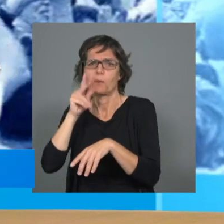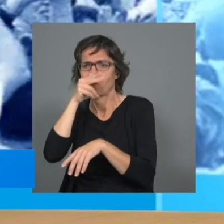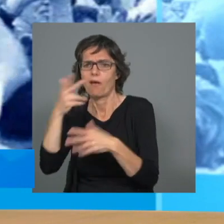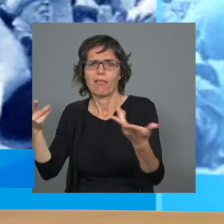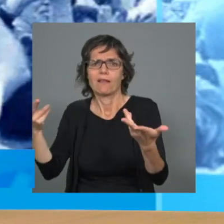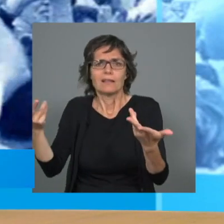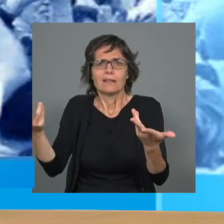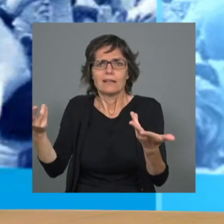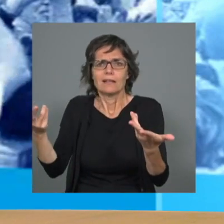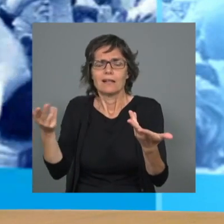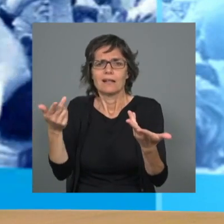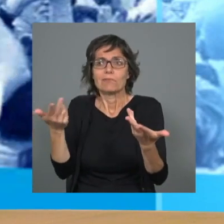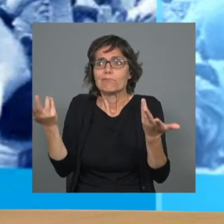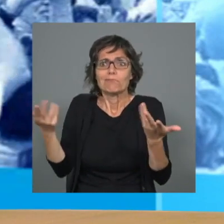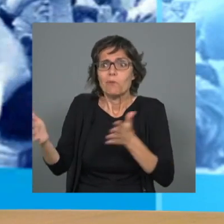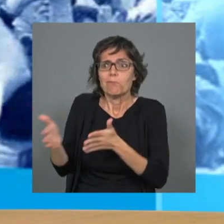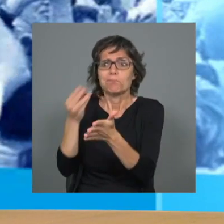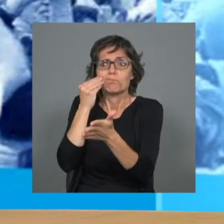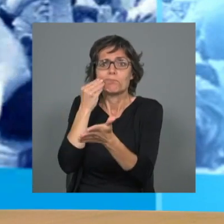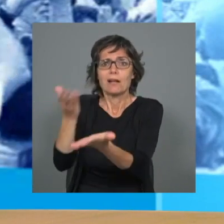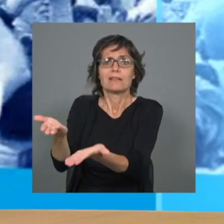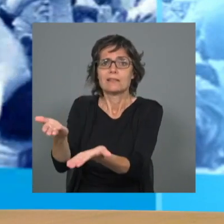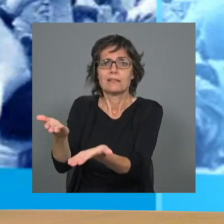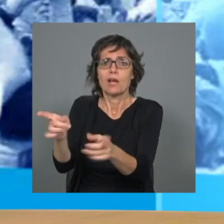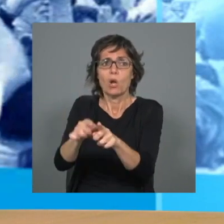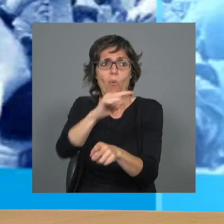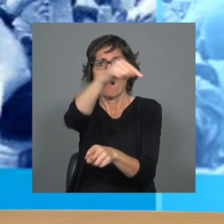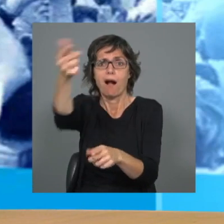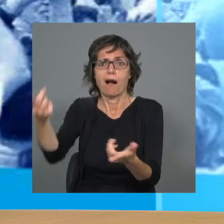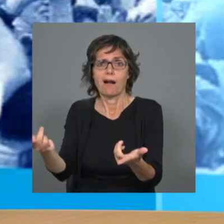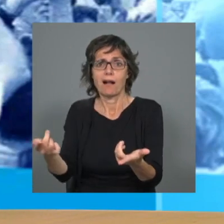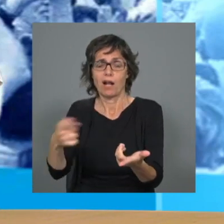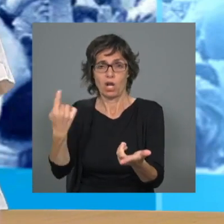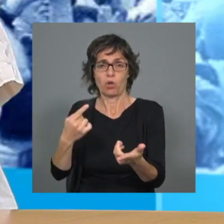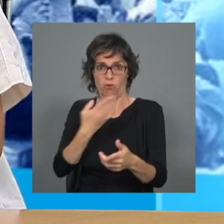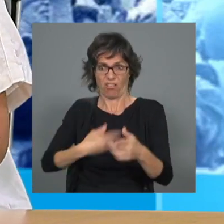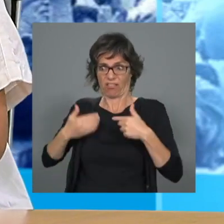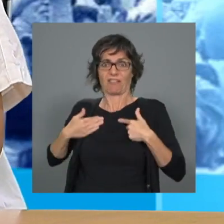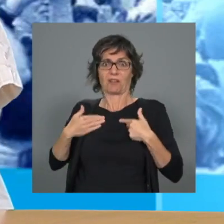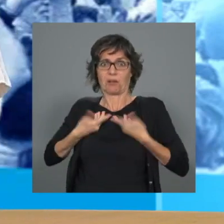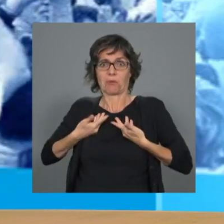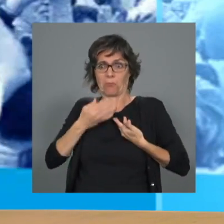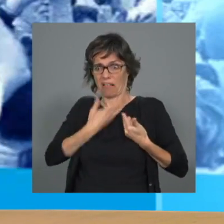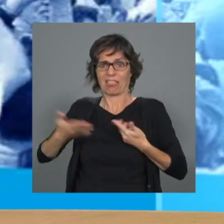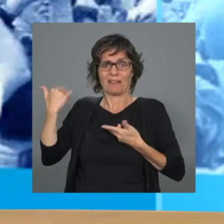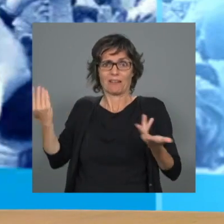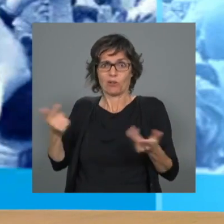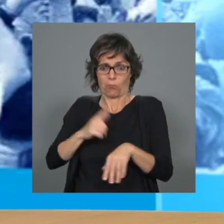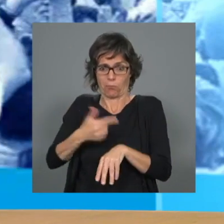e, portanto, que fazem o percurso de vida igual aos outros e não vivemos no século XIX, não é? Quer dizer, vivemos no século